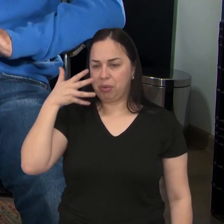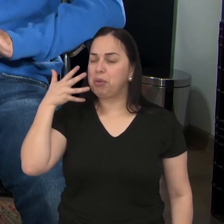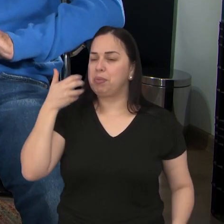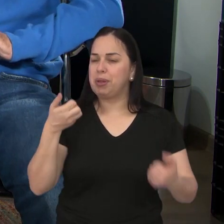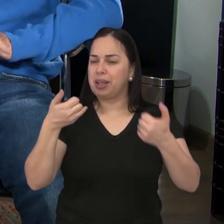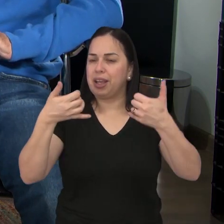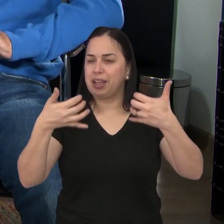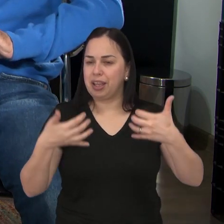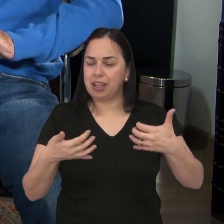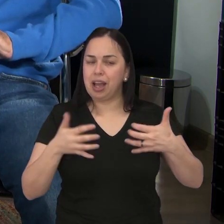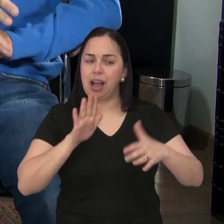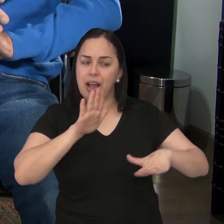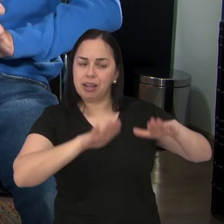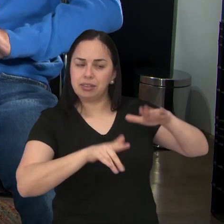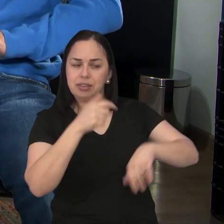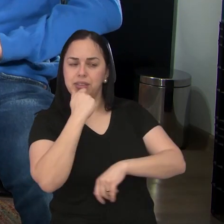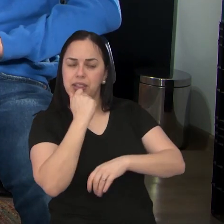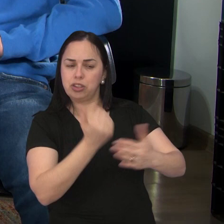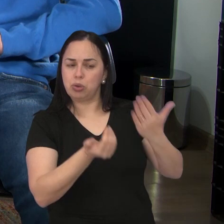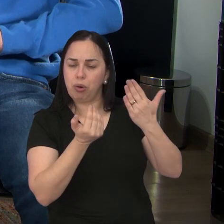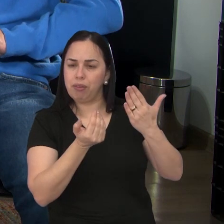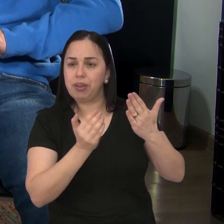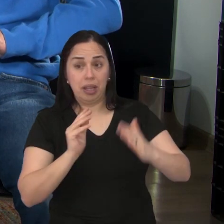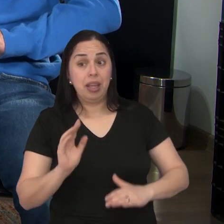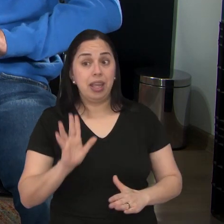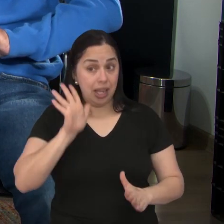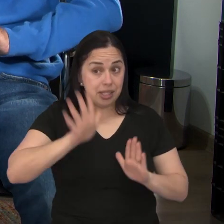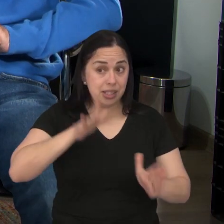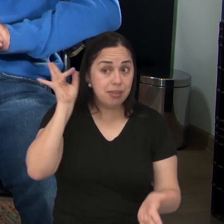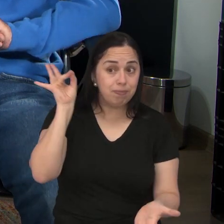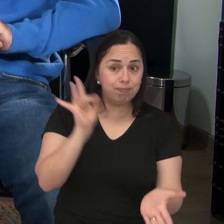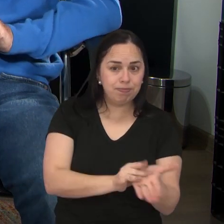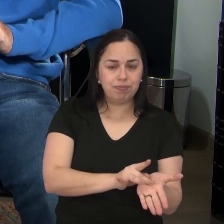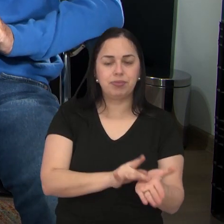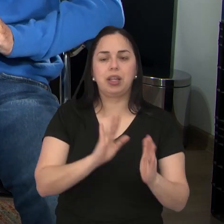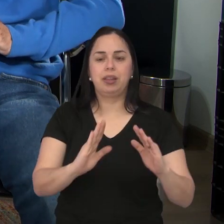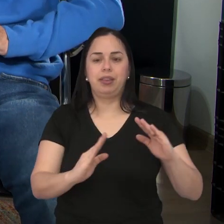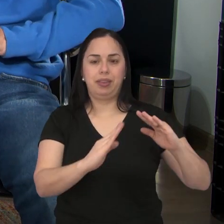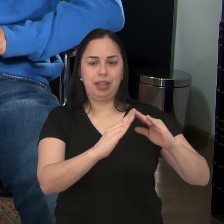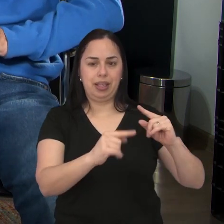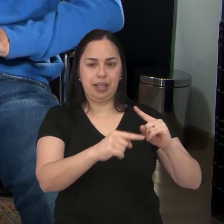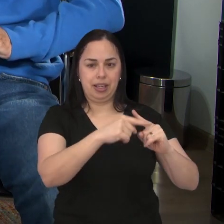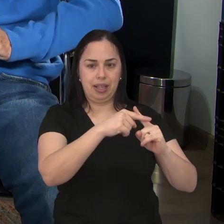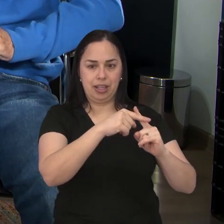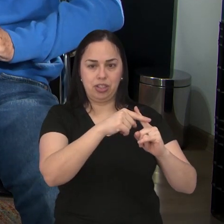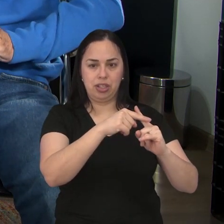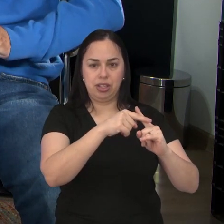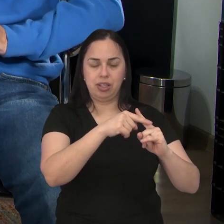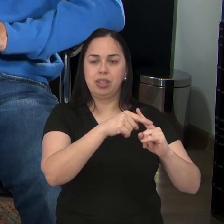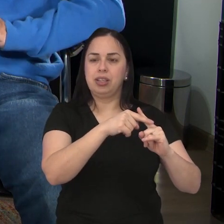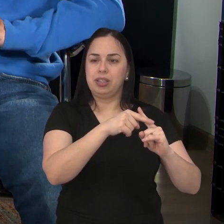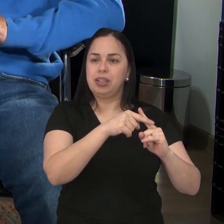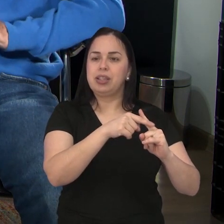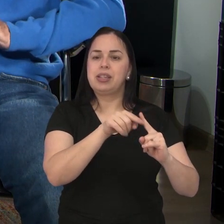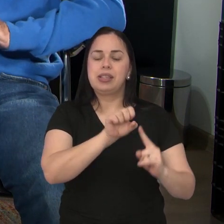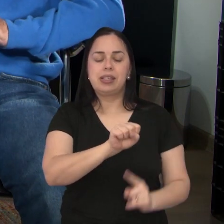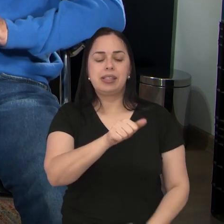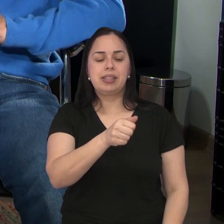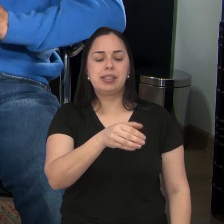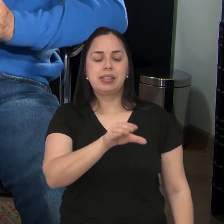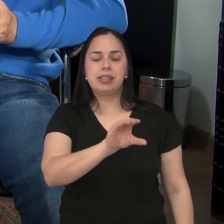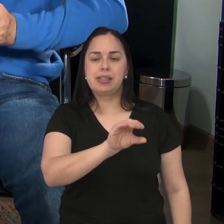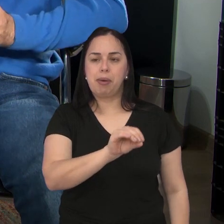onde há fumaça, há fogo. E é o caso da Igreja São Benedito. Eu creio que o túnel seja ligado com